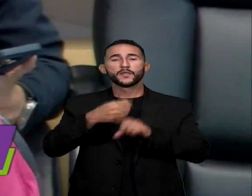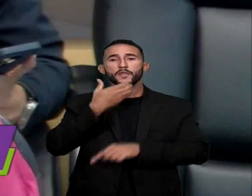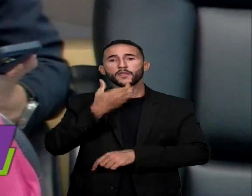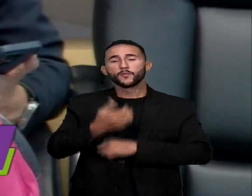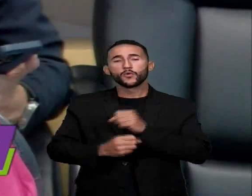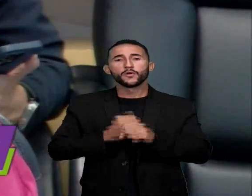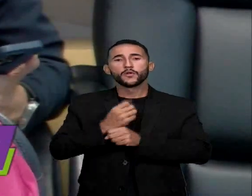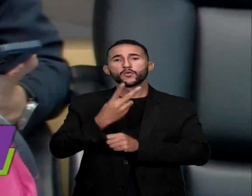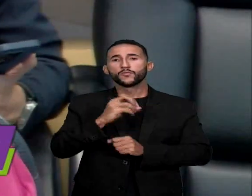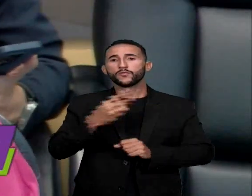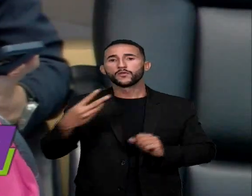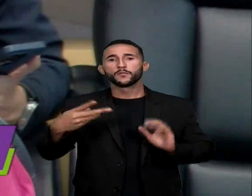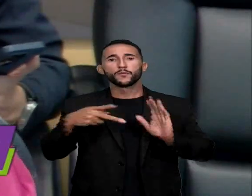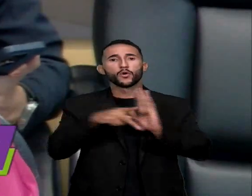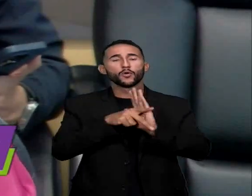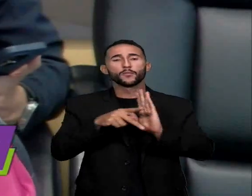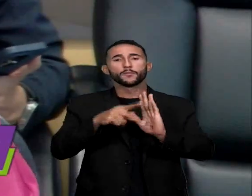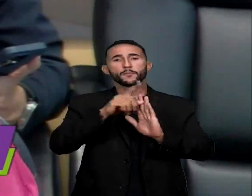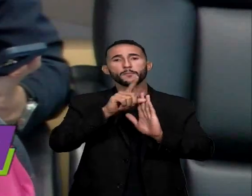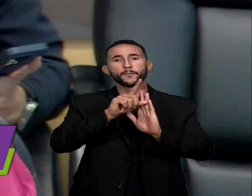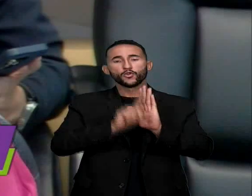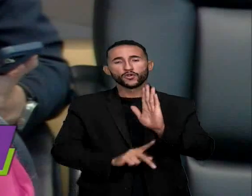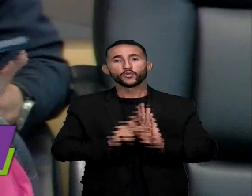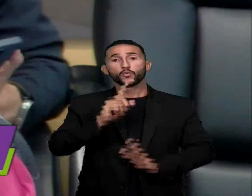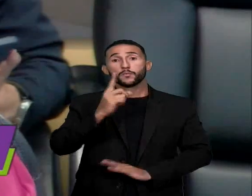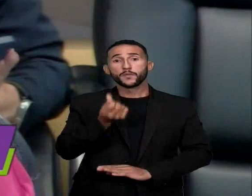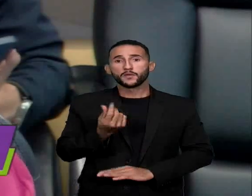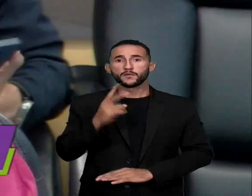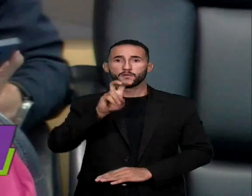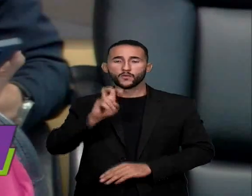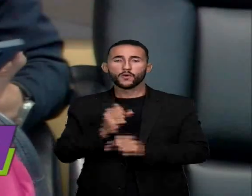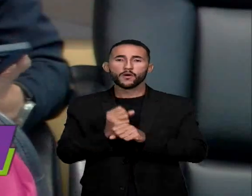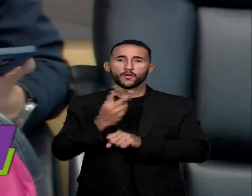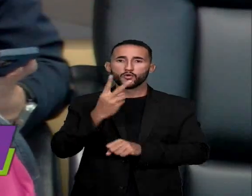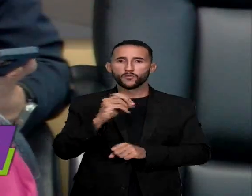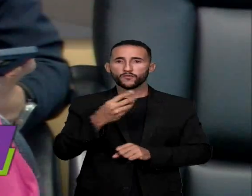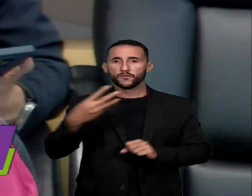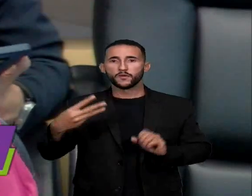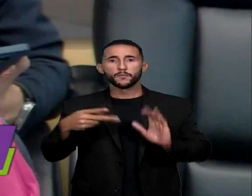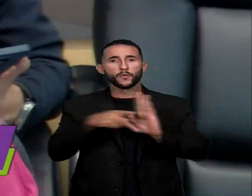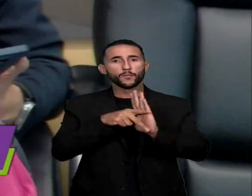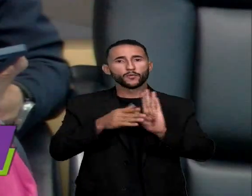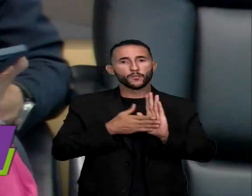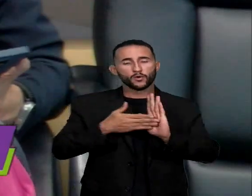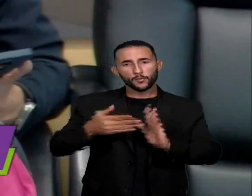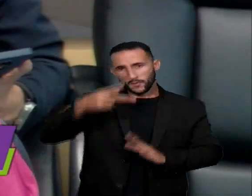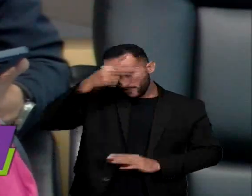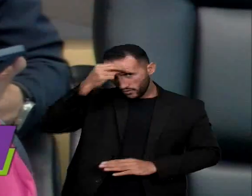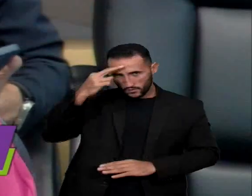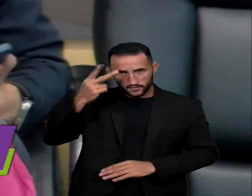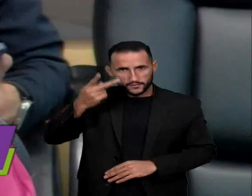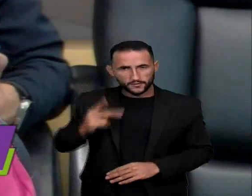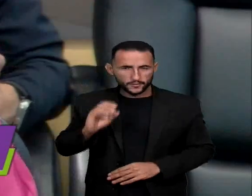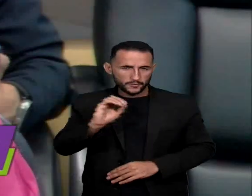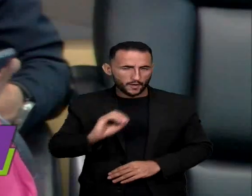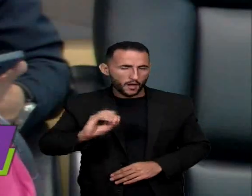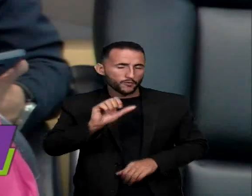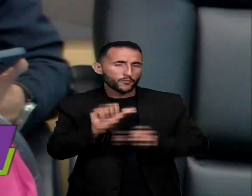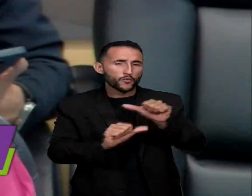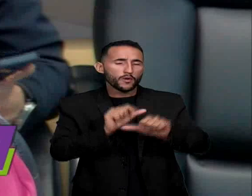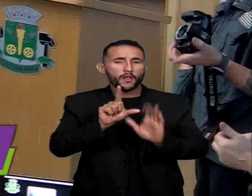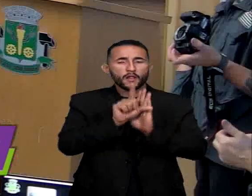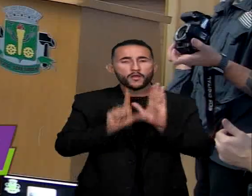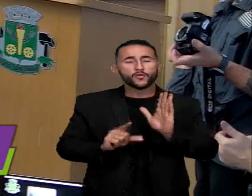referente ao projeto de lei 165 de 2023 de autoria do prefeito do município de Osasco que altera a lei